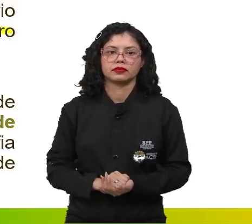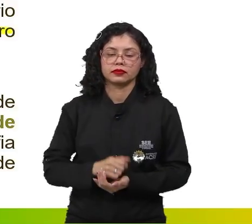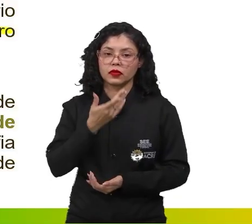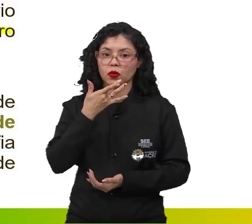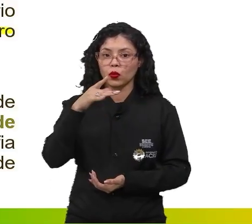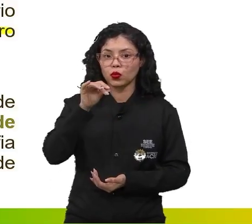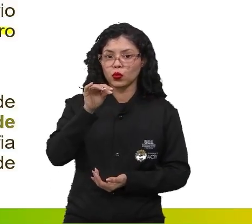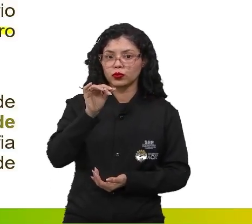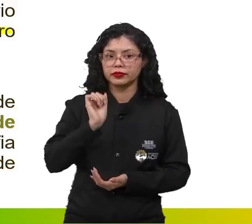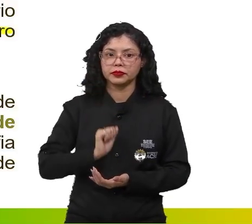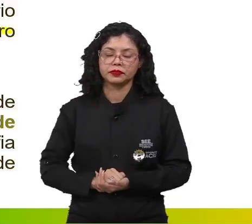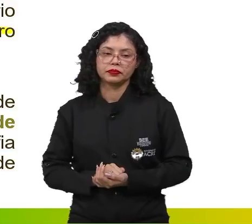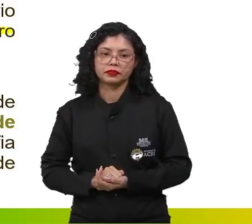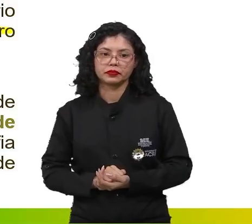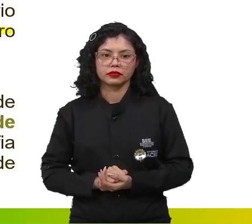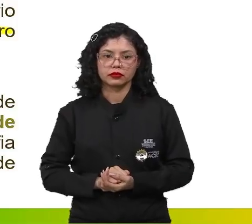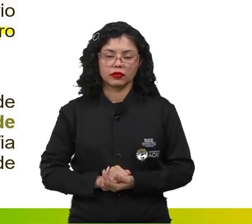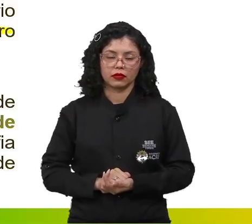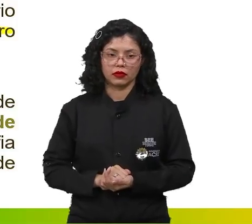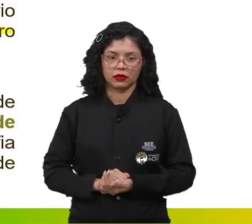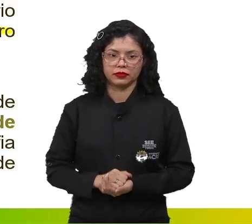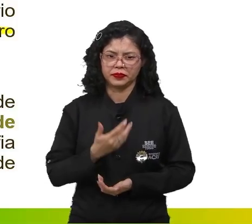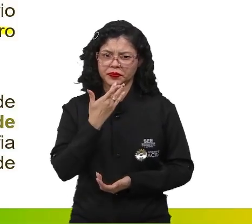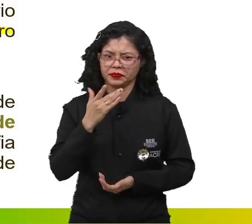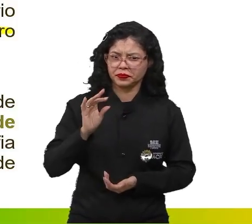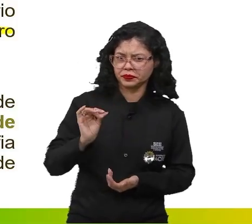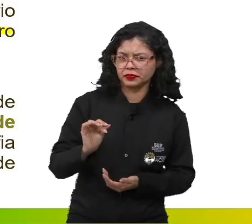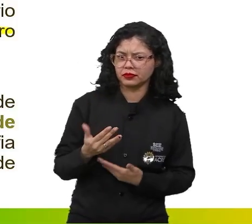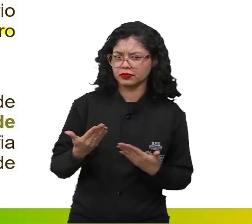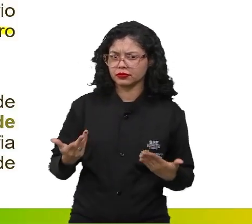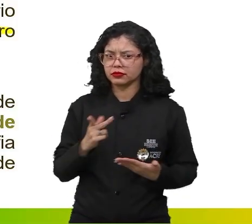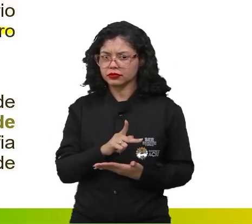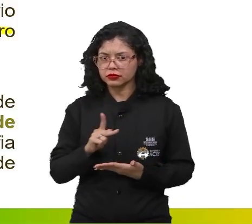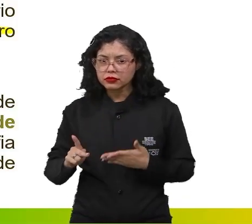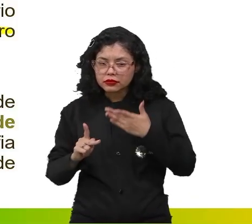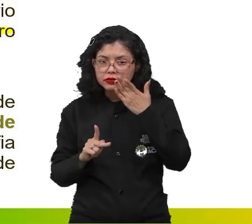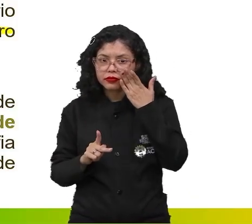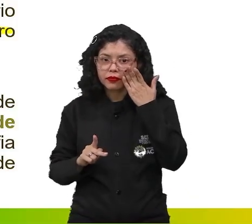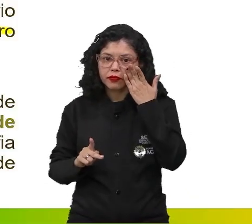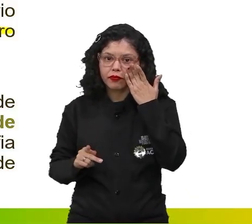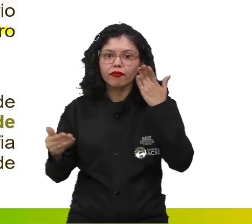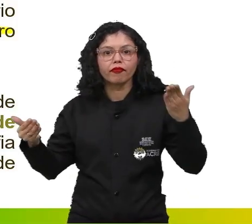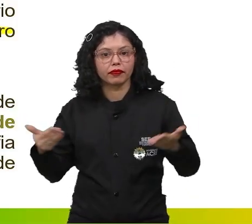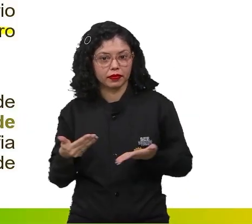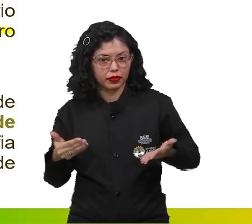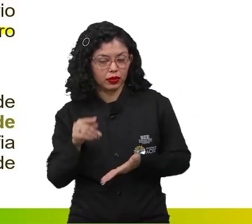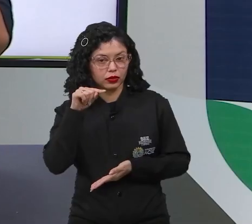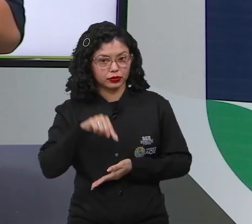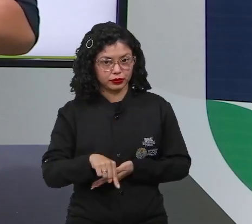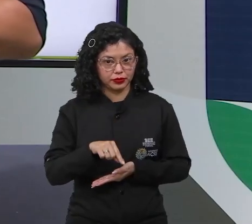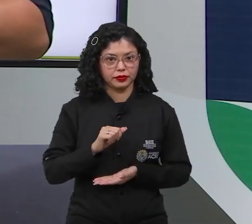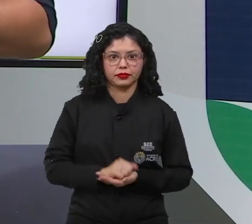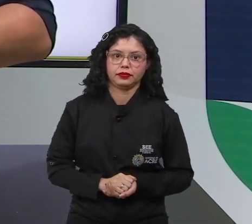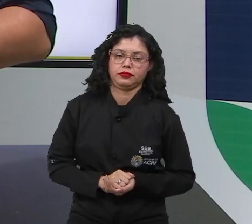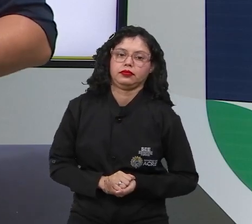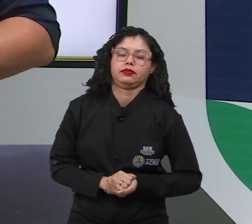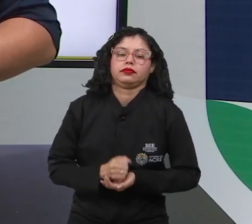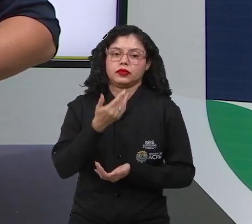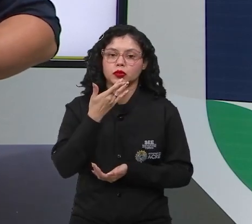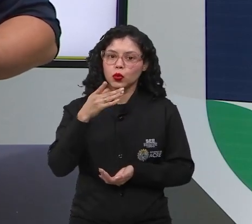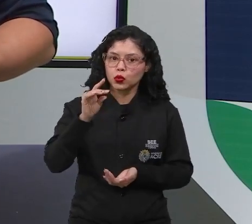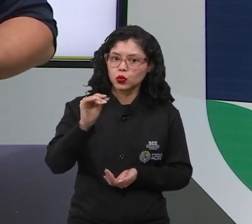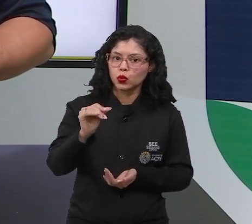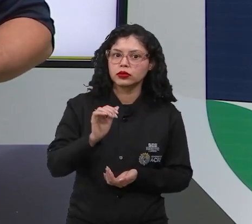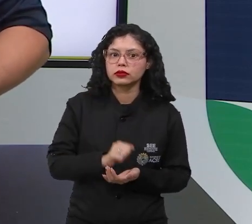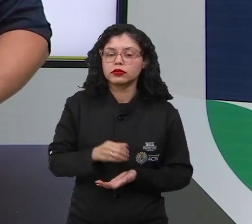de sal. Mas sal, professor, tão baratinho? Baratinho nos dias atuais. O sal ele era